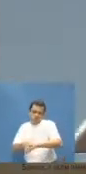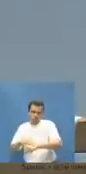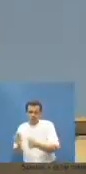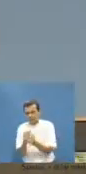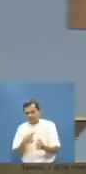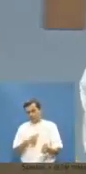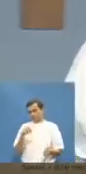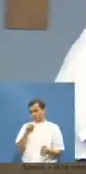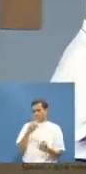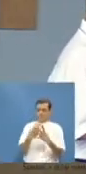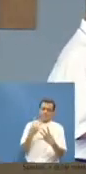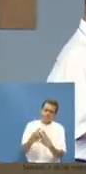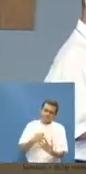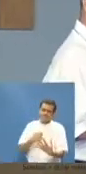eu.